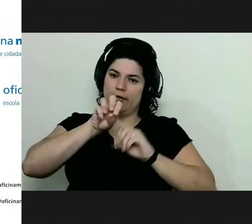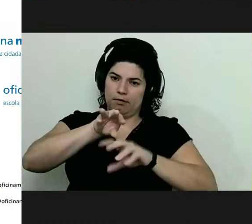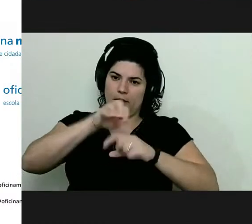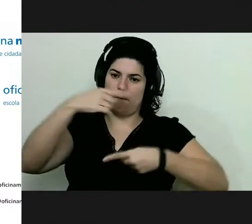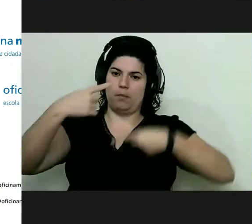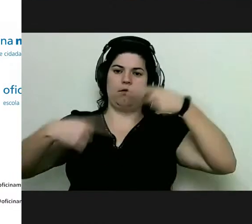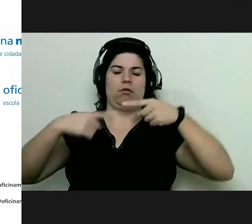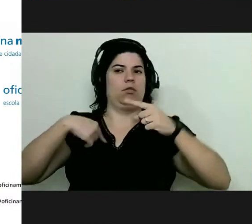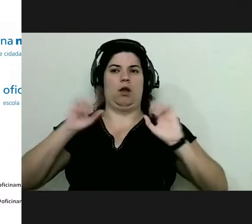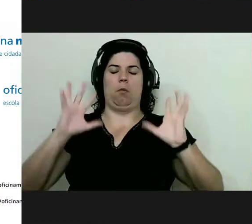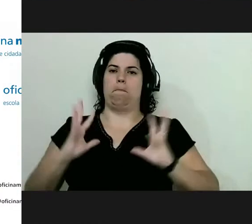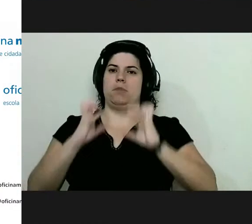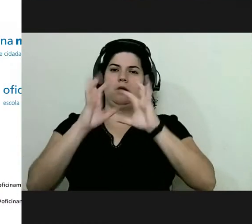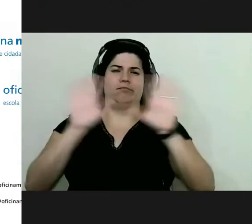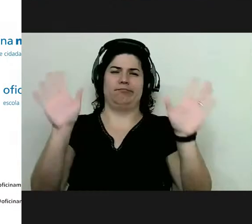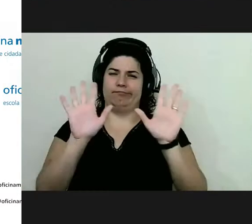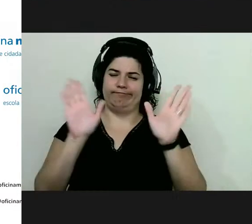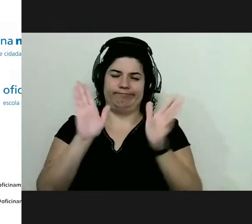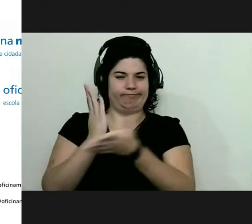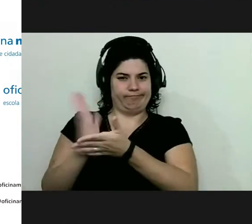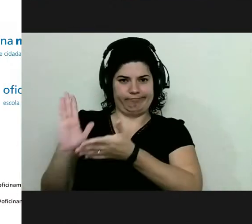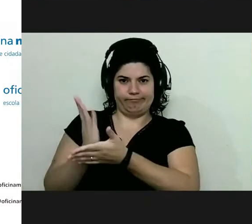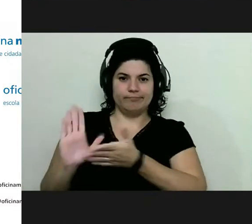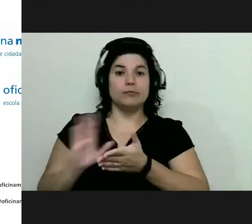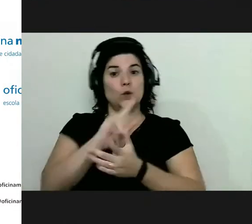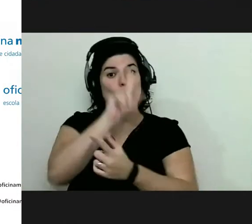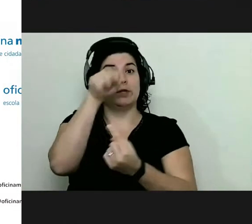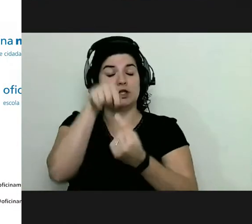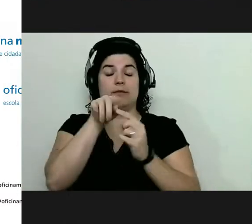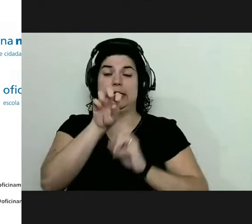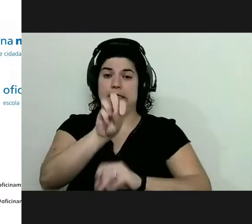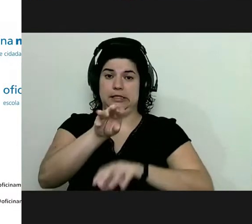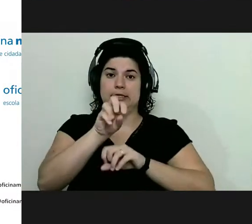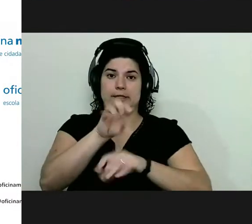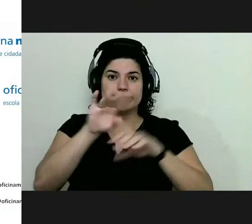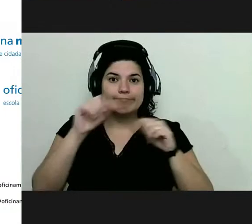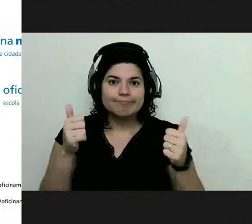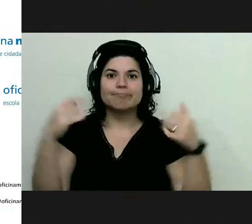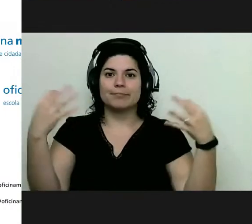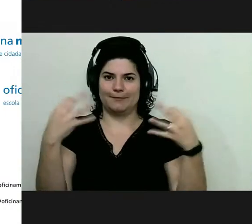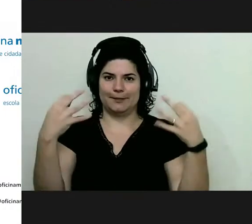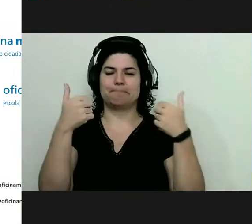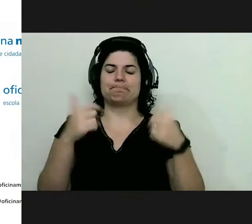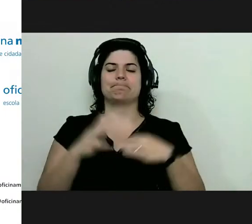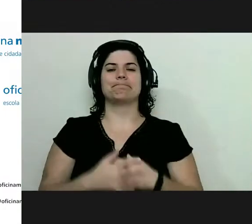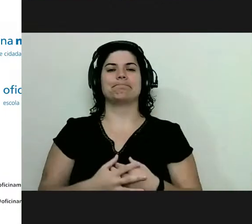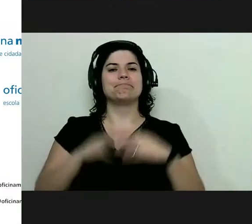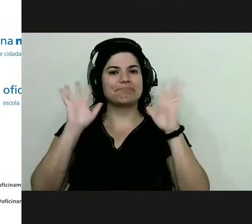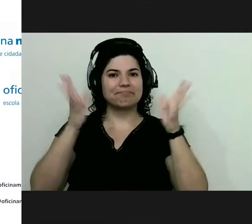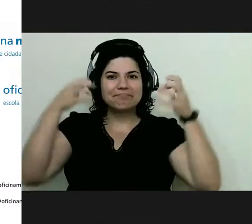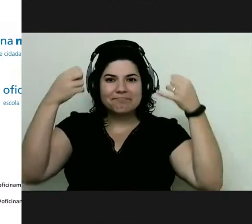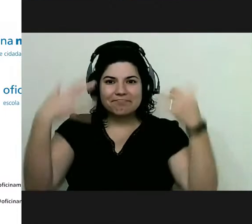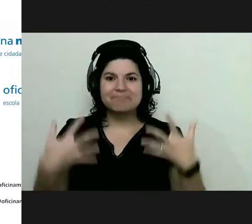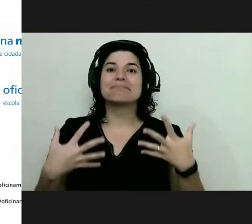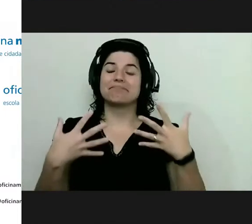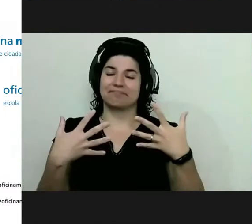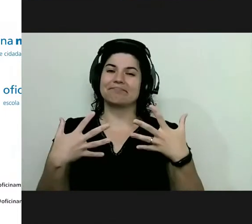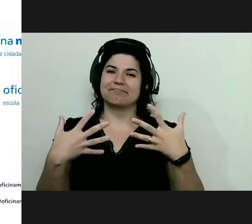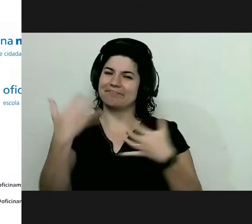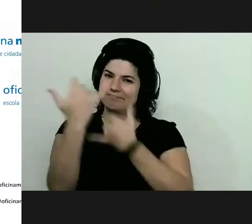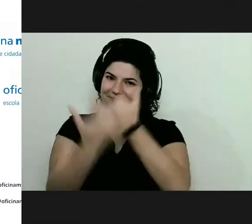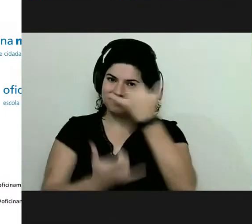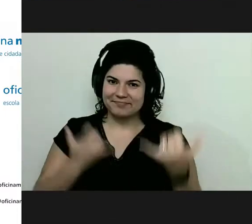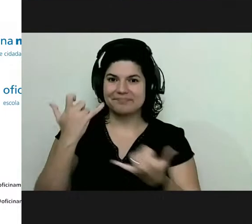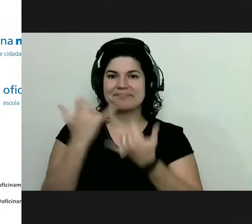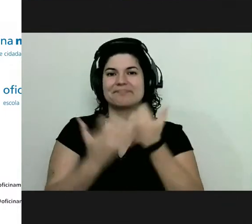fazer virar uma briga de ringue né Essa que a ideia é isso aqui é o objetivo acima de tudo é perfeito bom então dito isso feita essa observação e essa